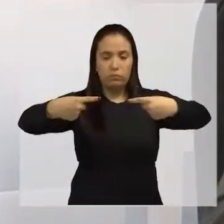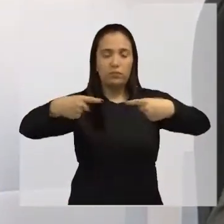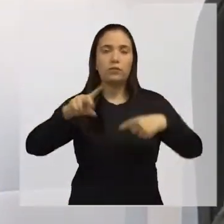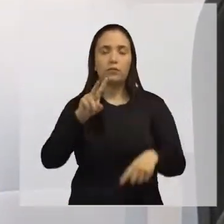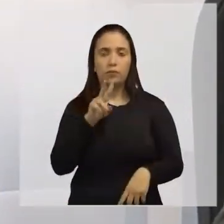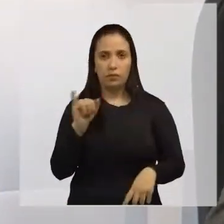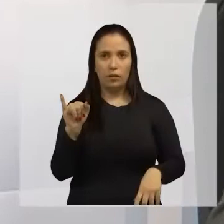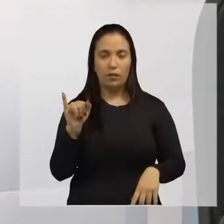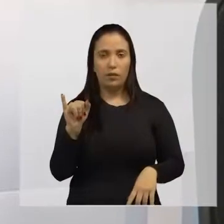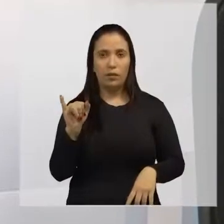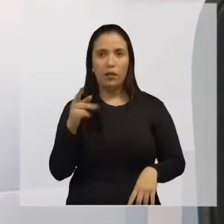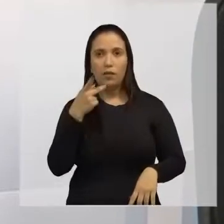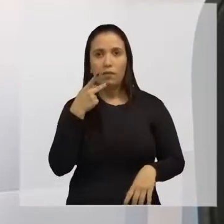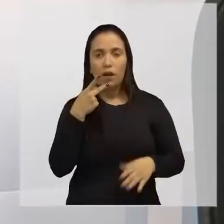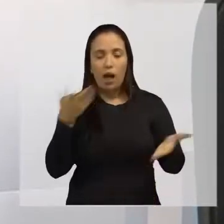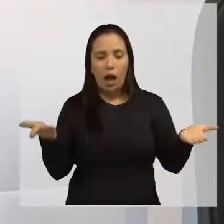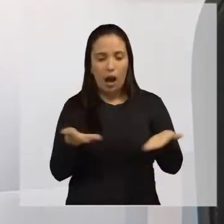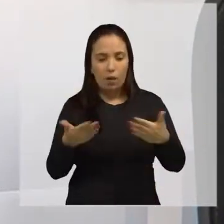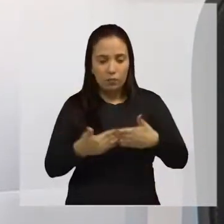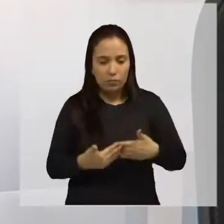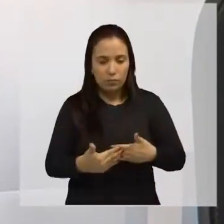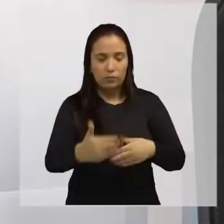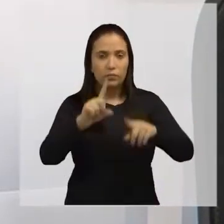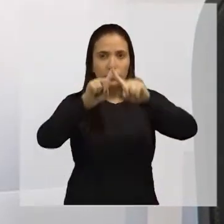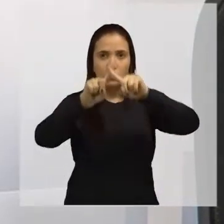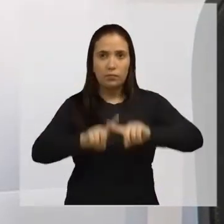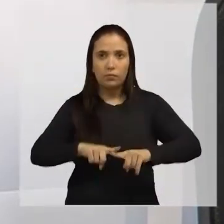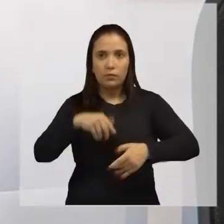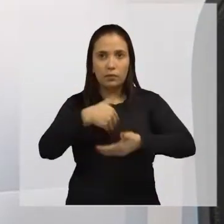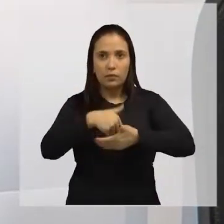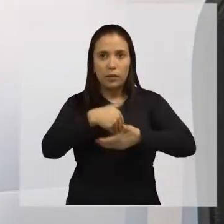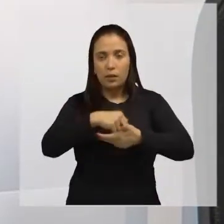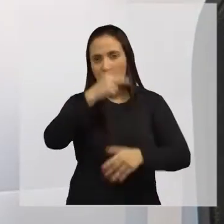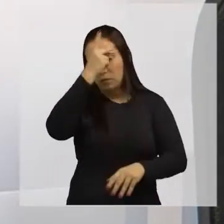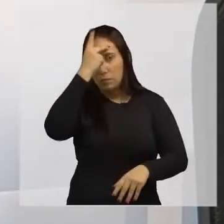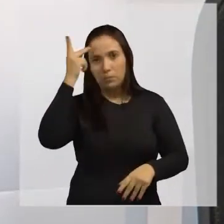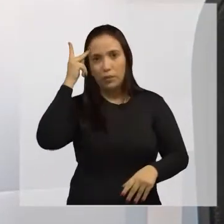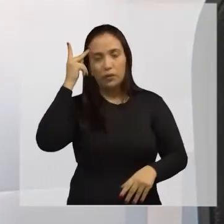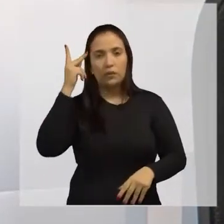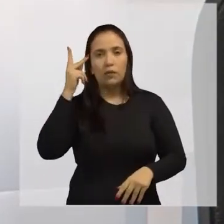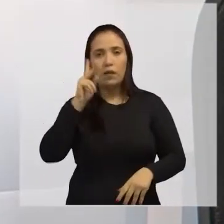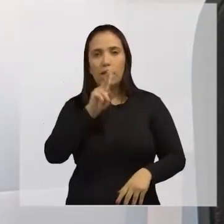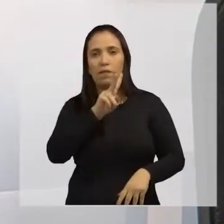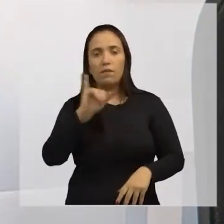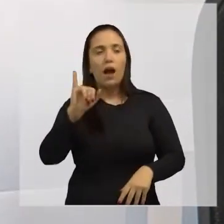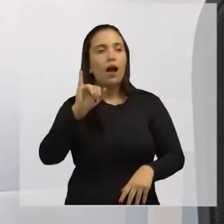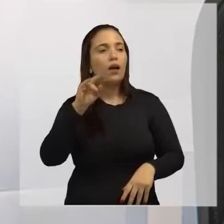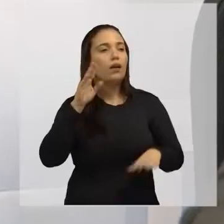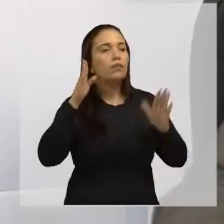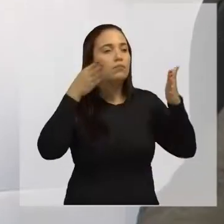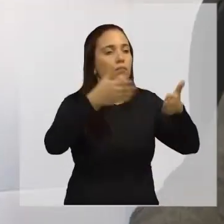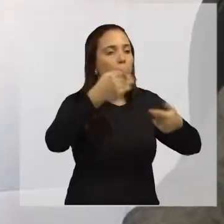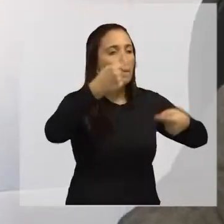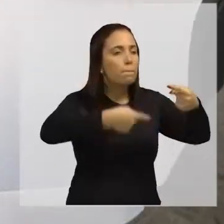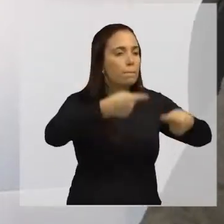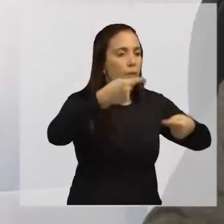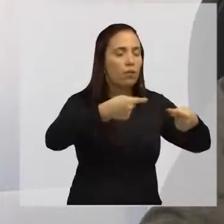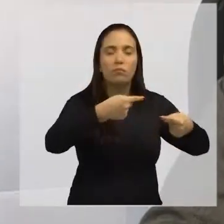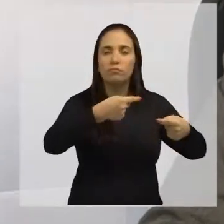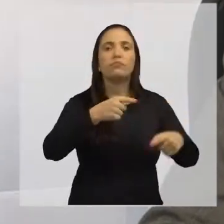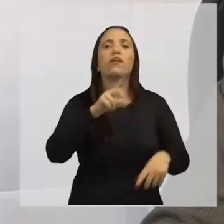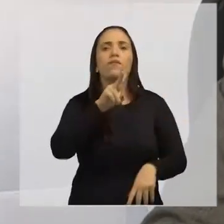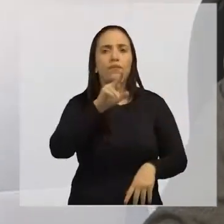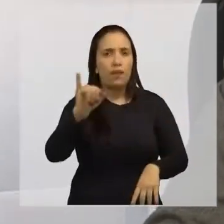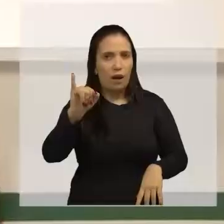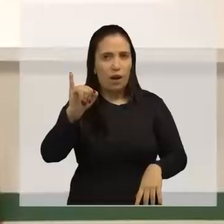que agora, no período da Copa, as pessoas não vão prestar atenção no que está acontecendo no mundo da política, no mundo da economia, mentira. Mas, Luiz,